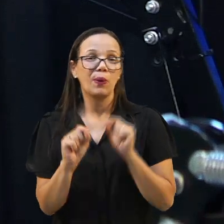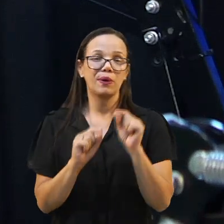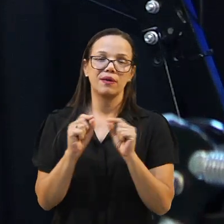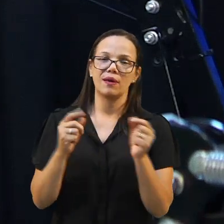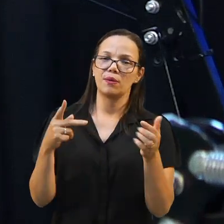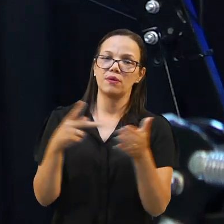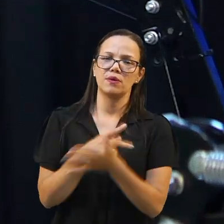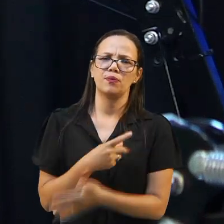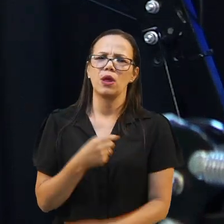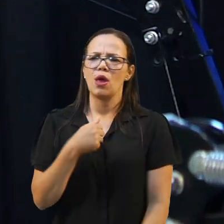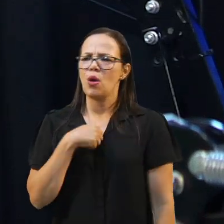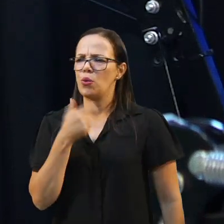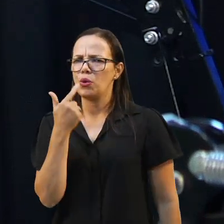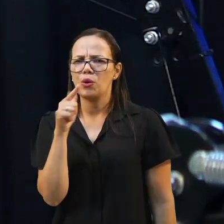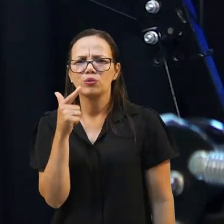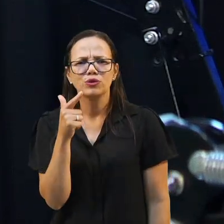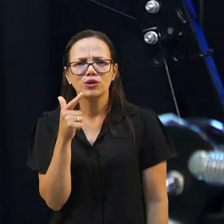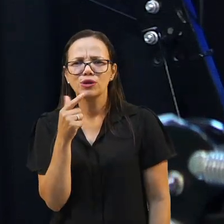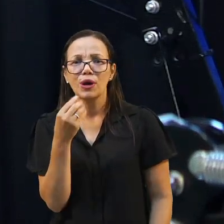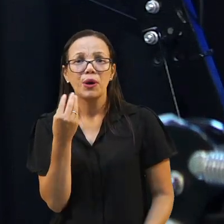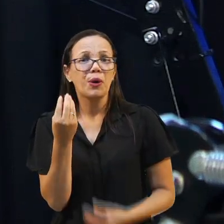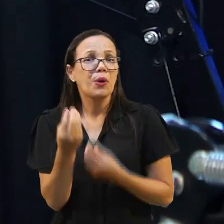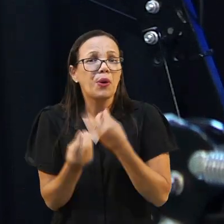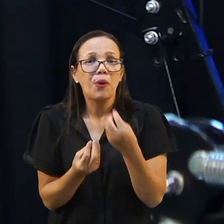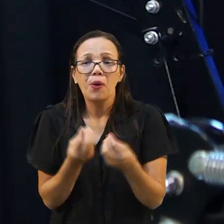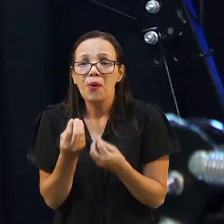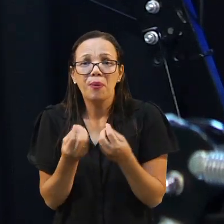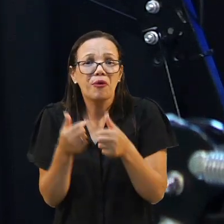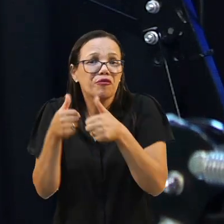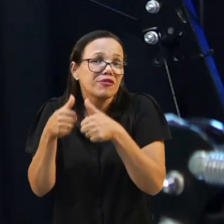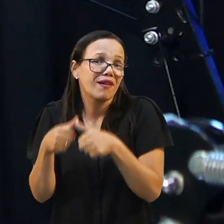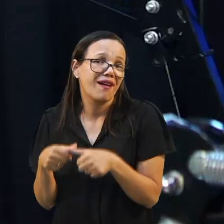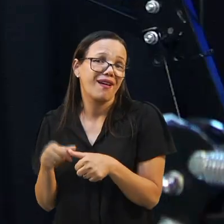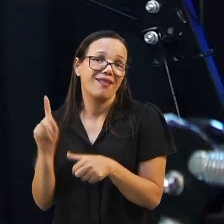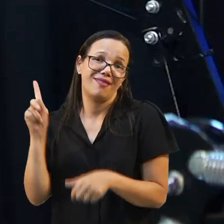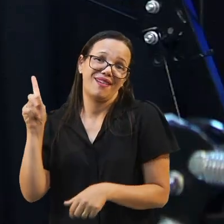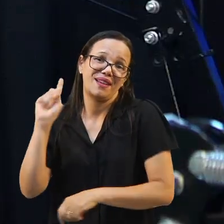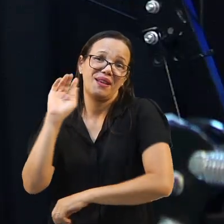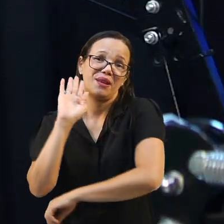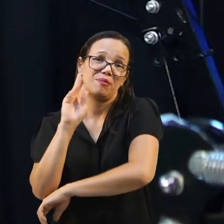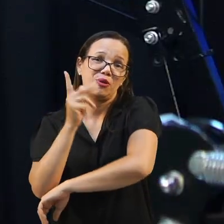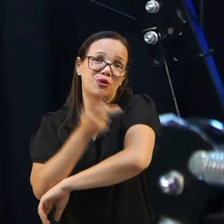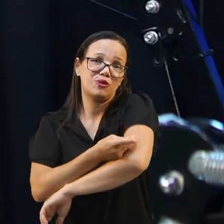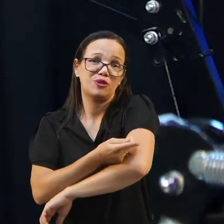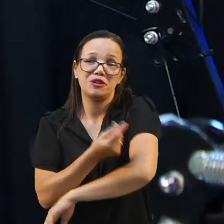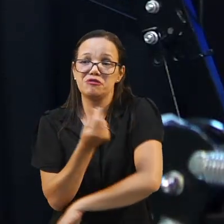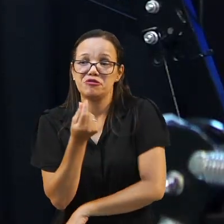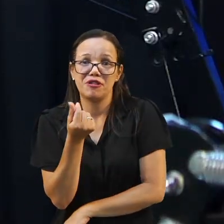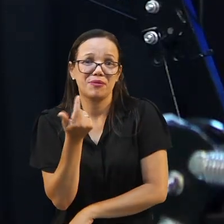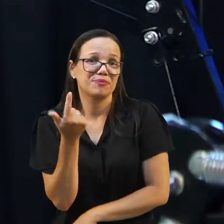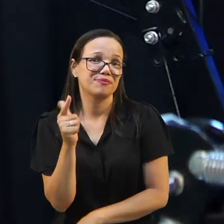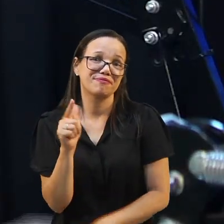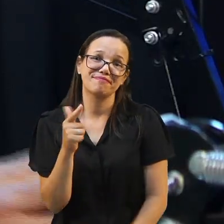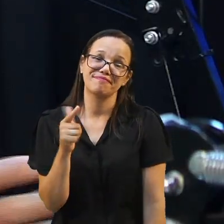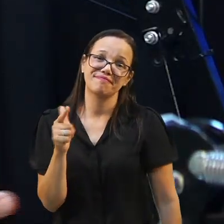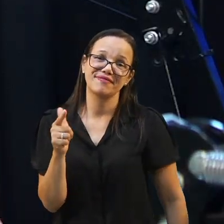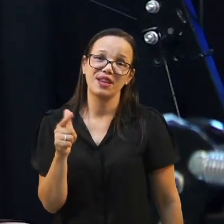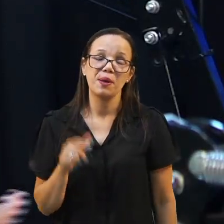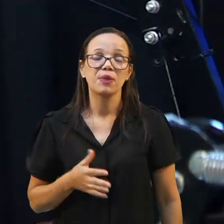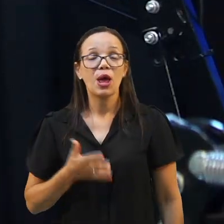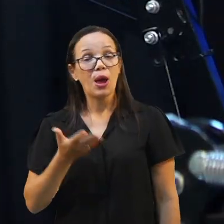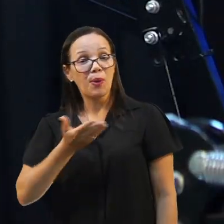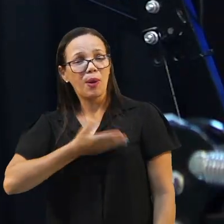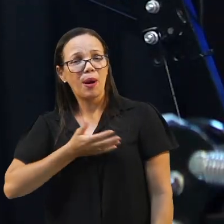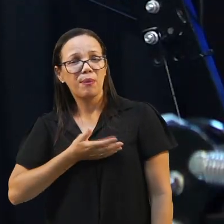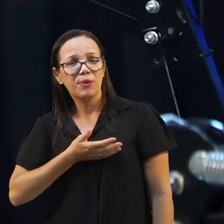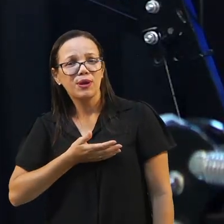não tinha a menor condição de permanecer em Belo Horizonte, condição financeira. E os meus amigos,